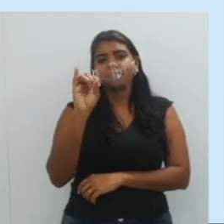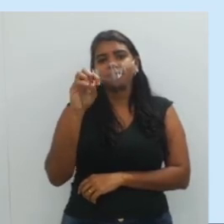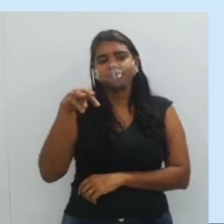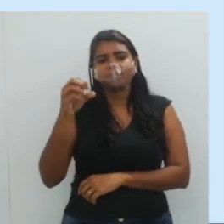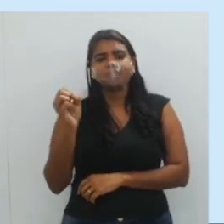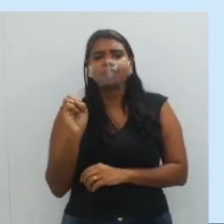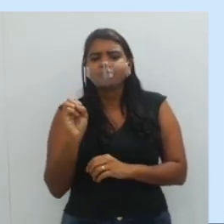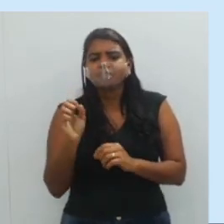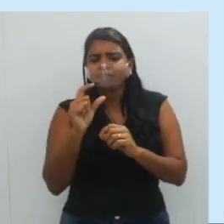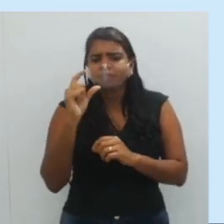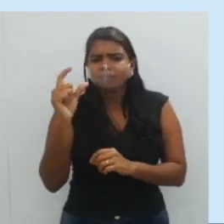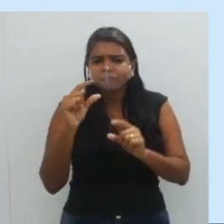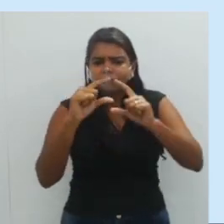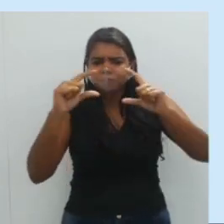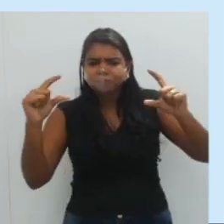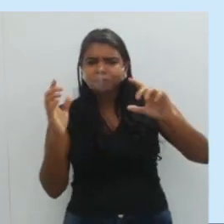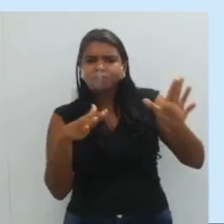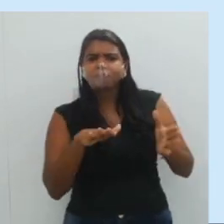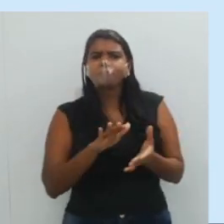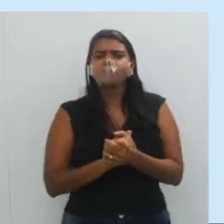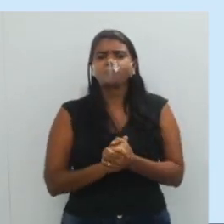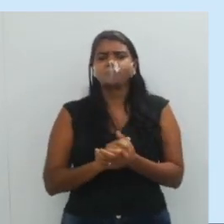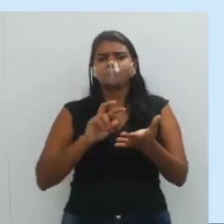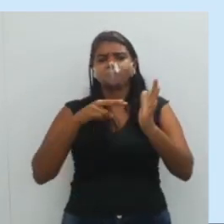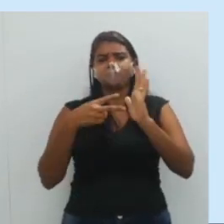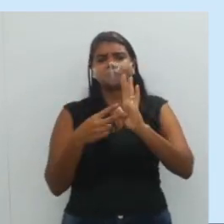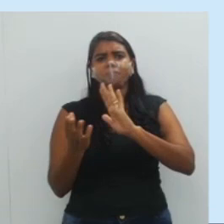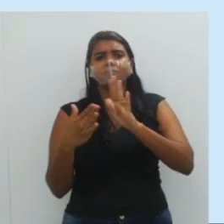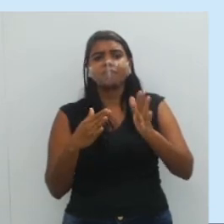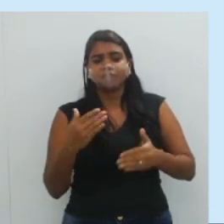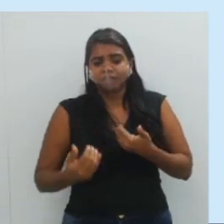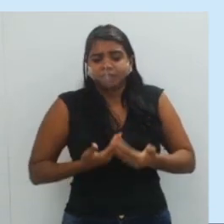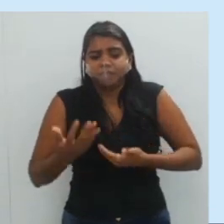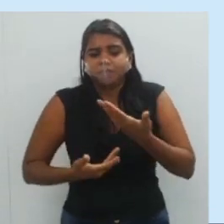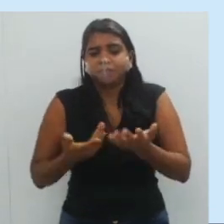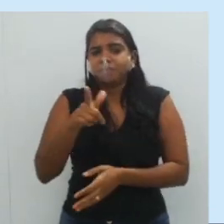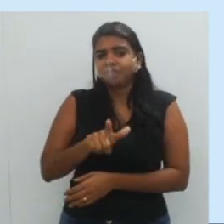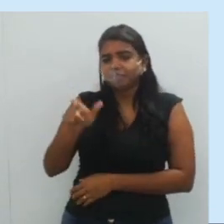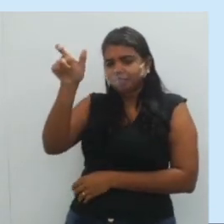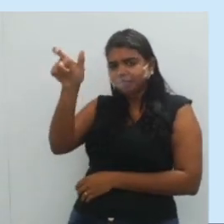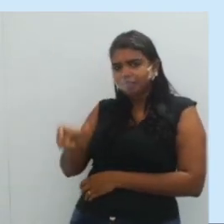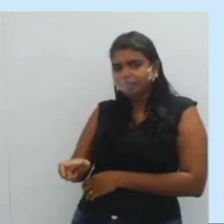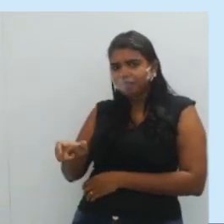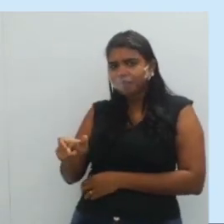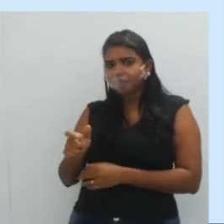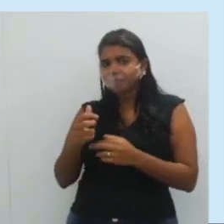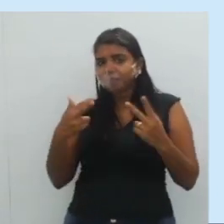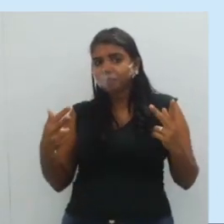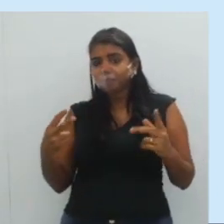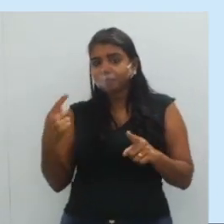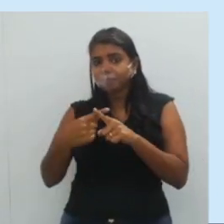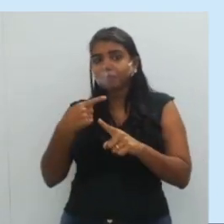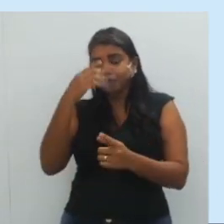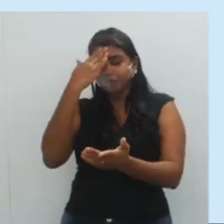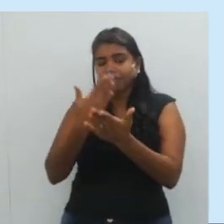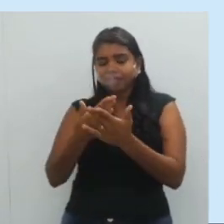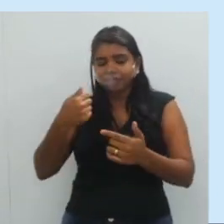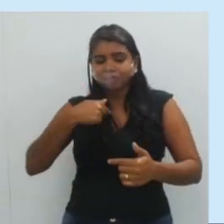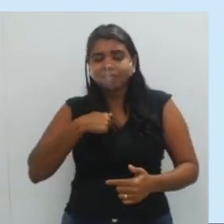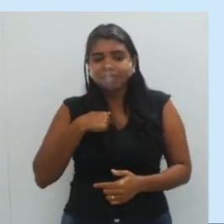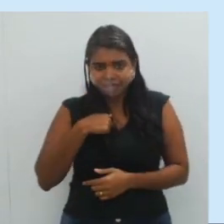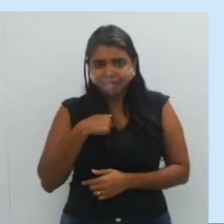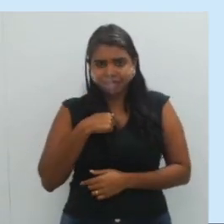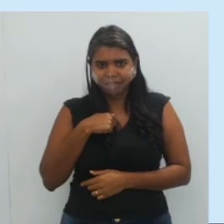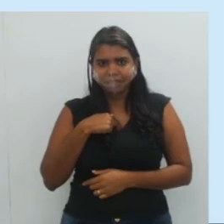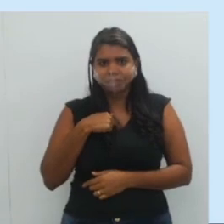que eu falo justamente, proselitismo é eu tentar convencer alguém de algo porque eu acho que o meu pensamento, o meu ponto